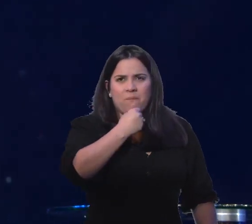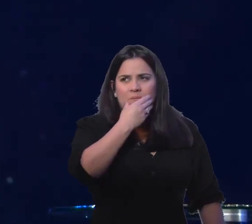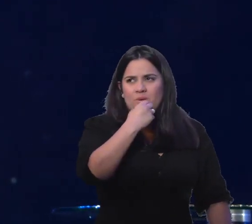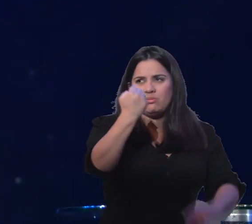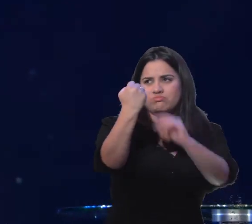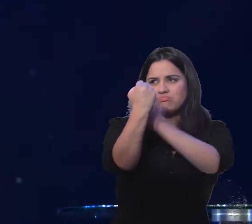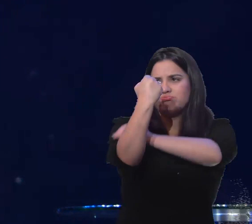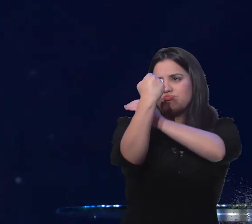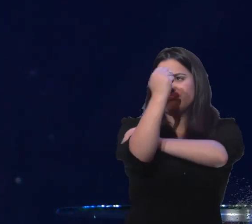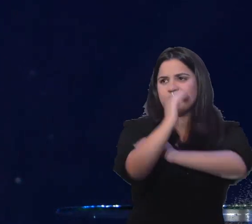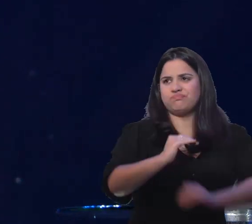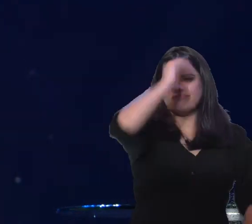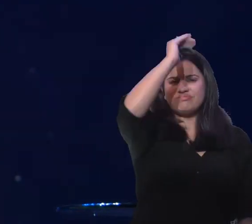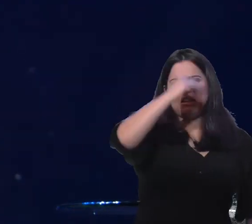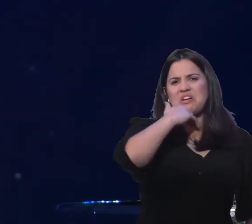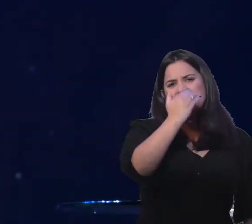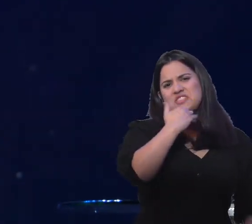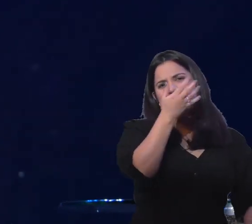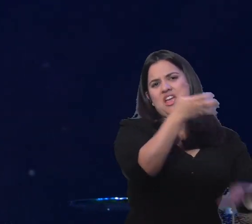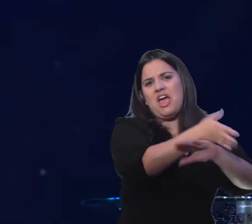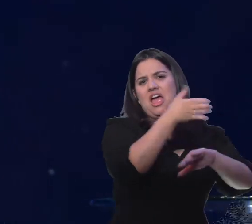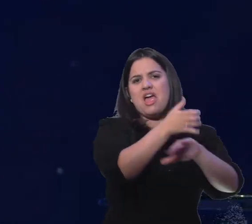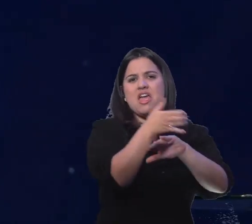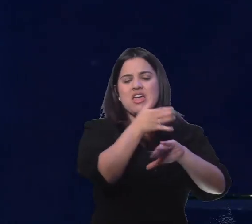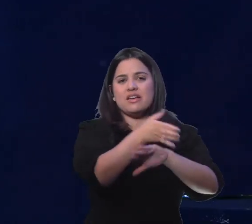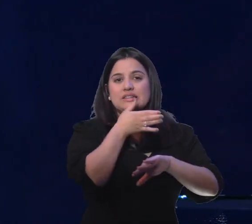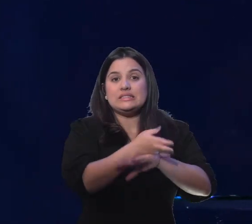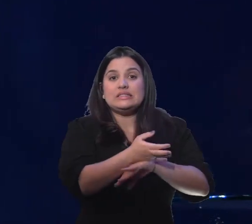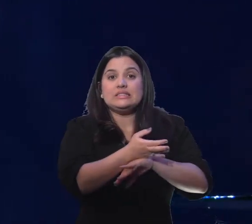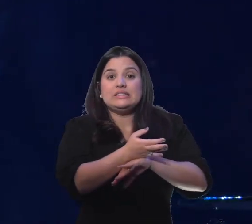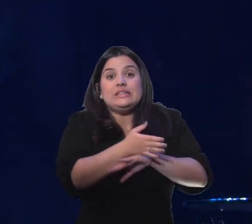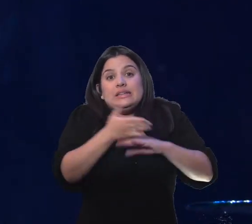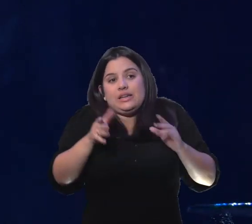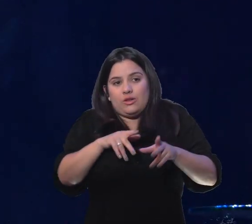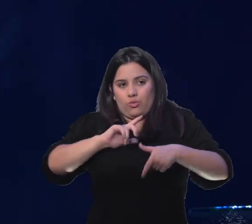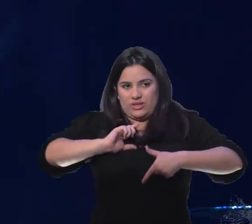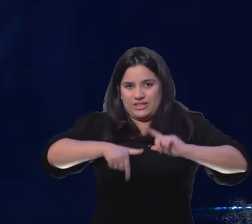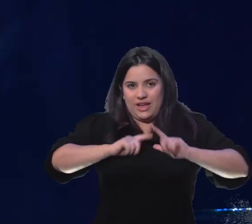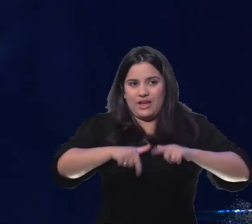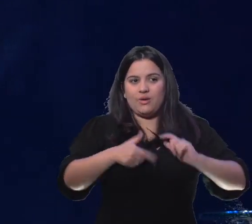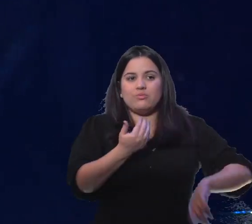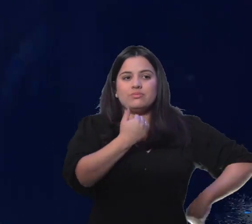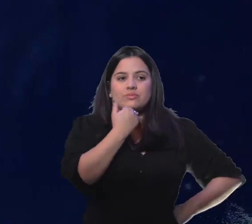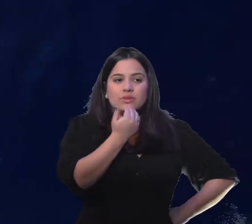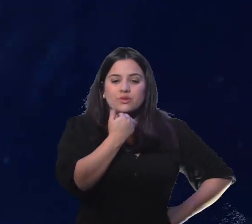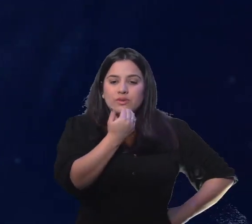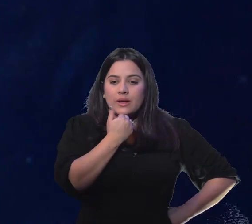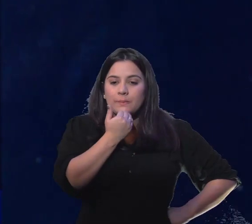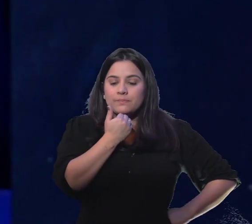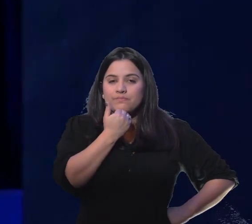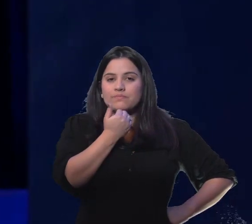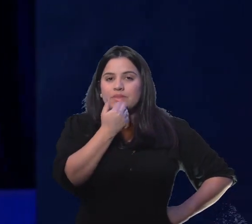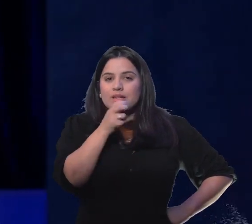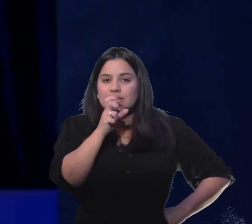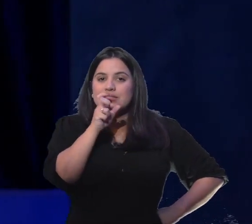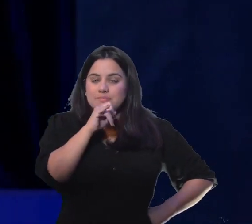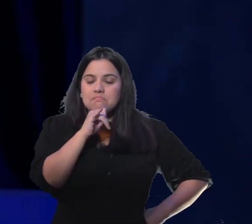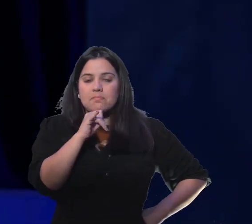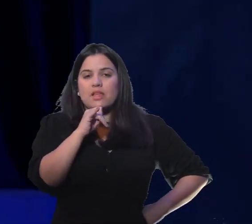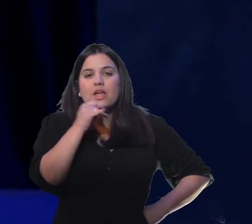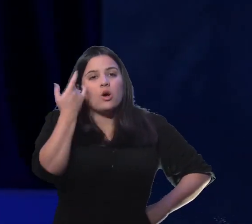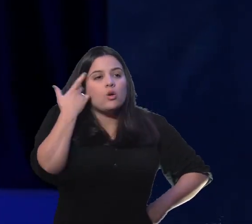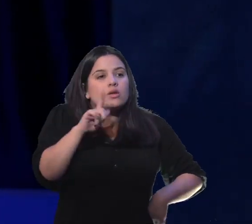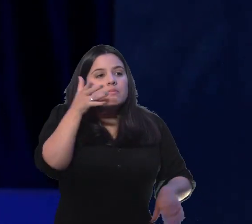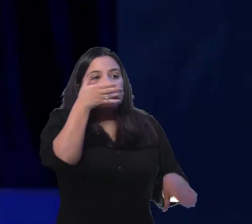o povo começou a duvidar de que eles seriam realmente capazes de entrar na terra. E aí, né, eles começaram a se rebelar,